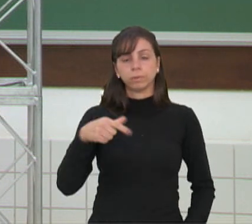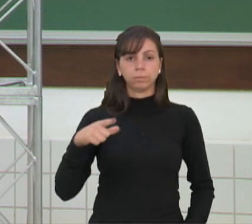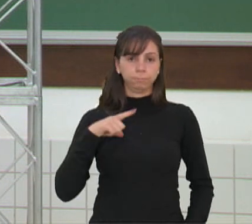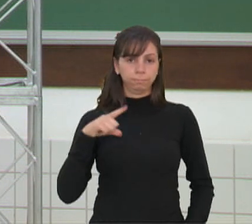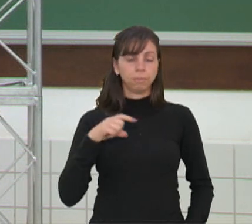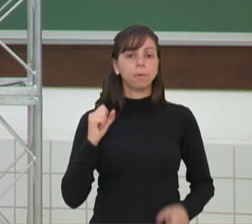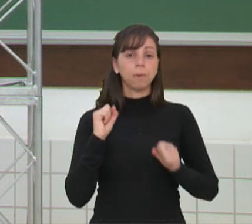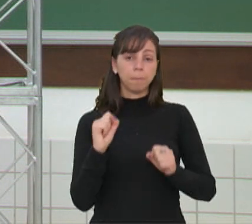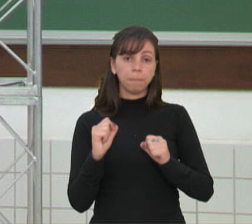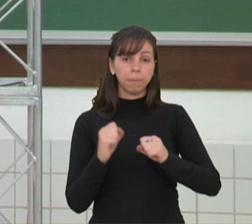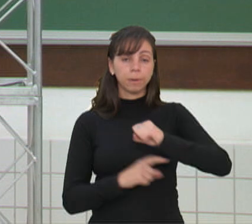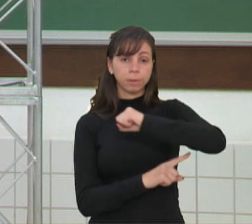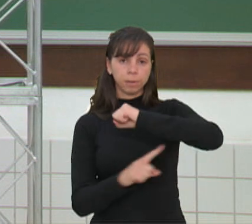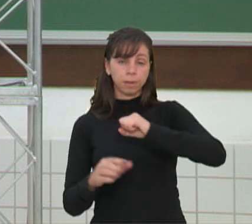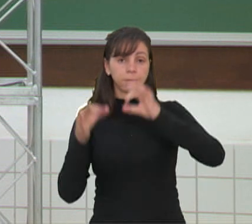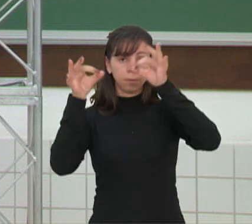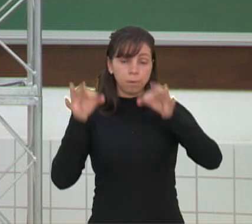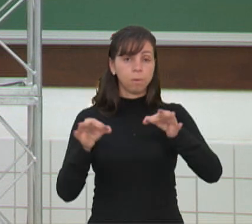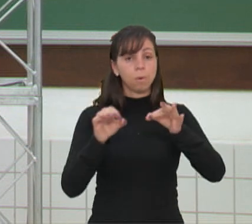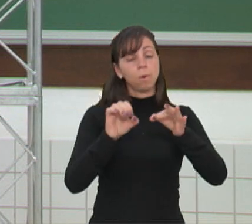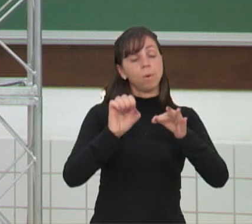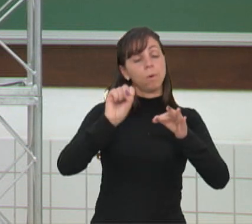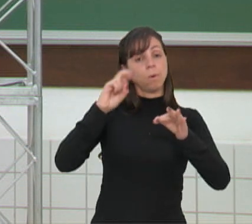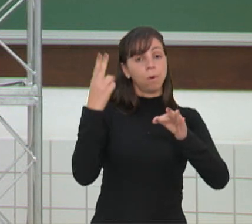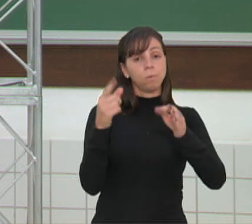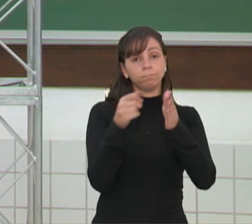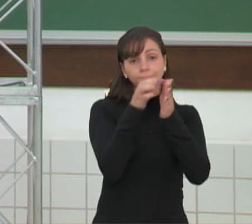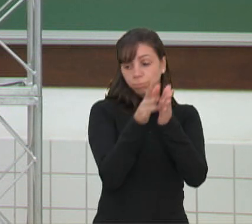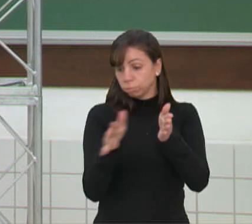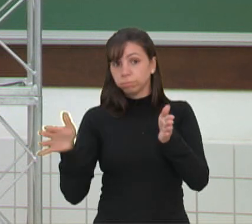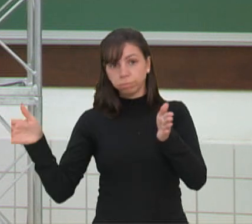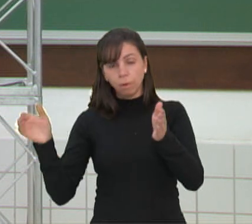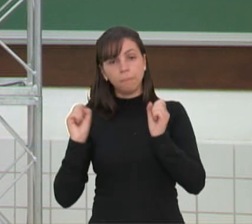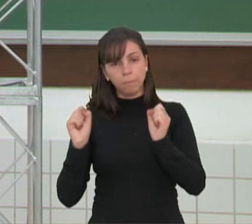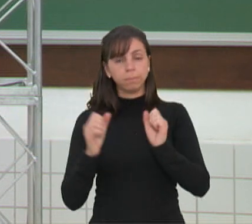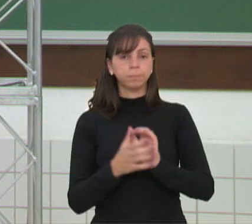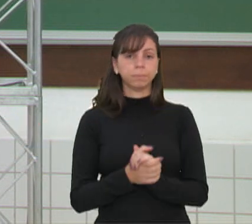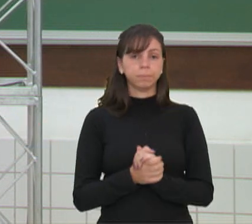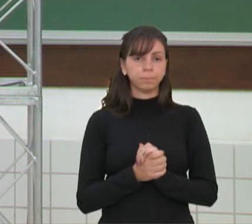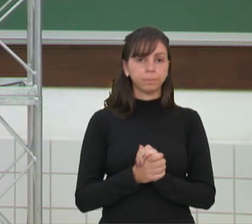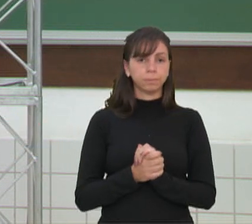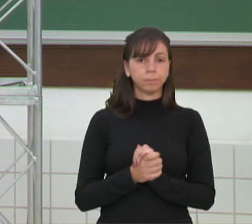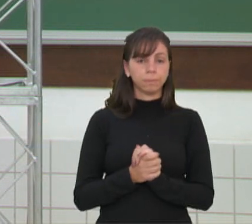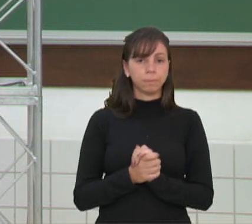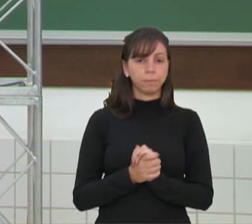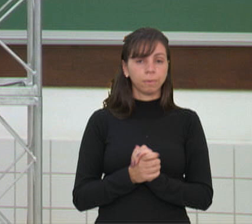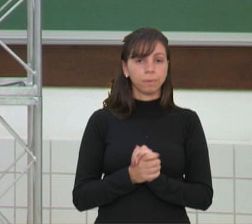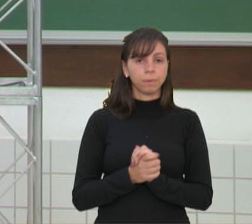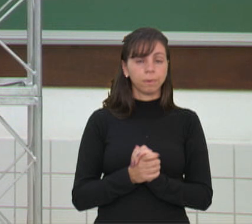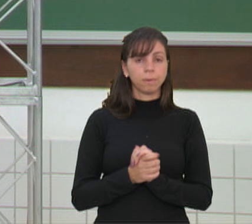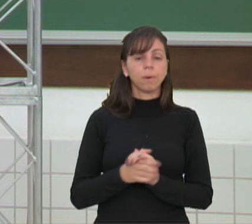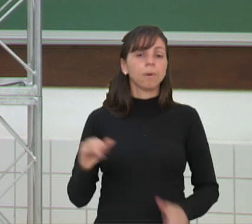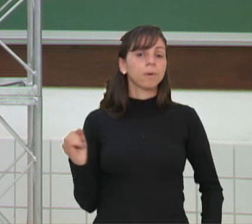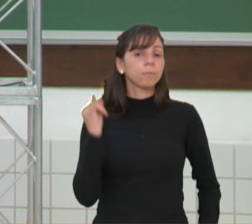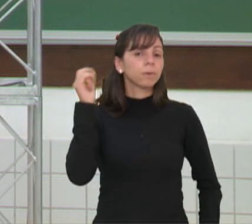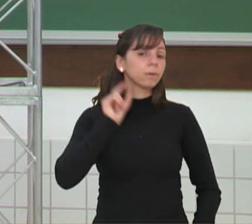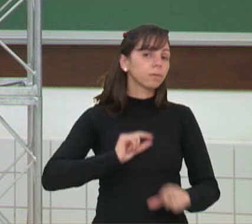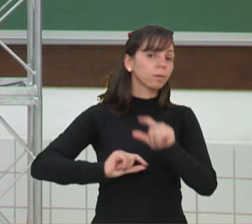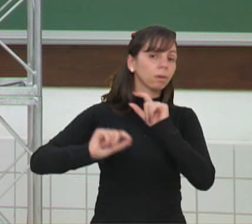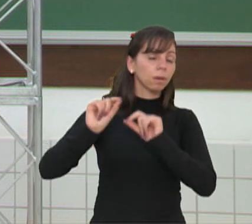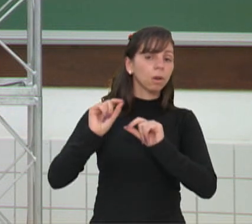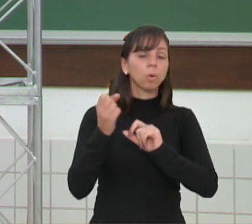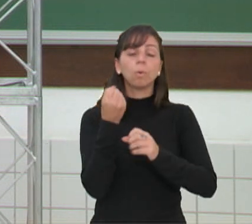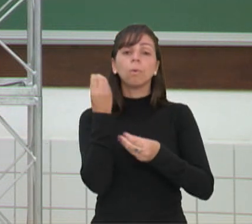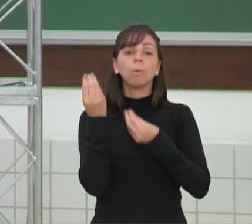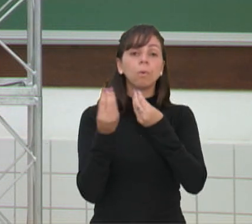decimal exato, pode gerar uma dízima periódica, tá? Só uma coisa muito importante. Como que eu transformo uma fração em